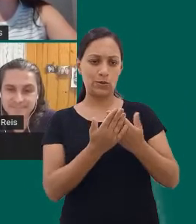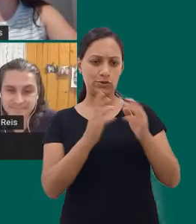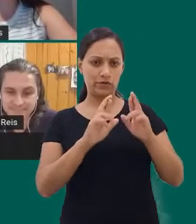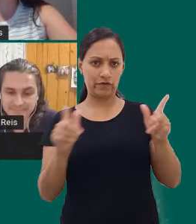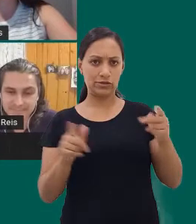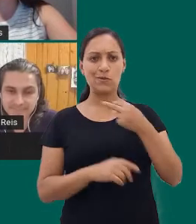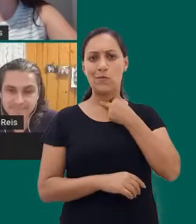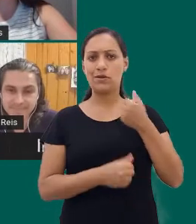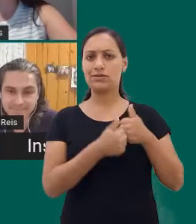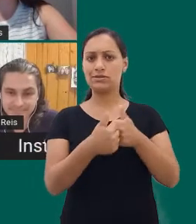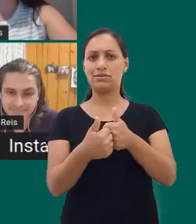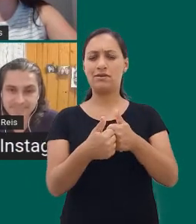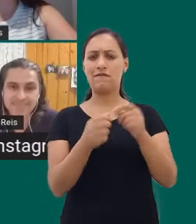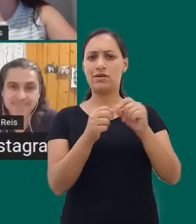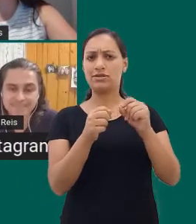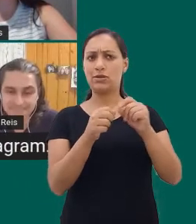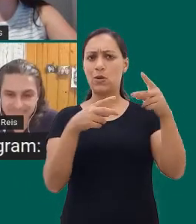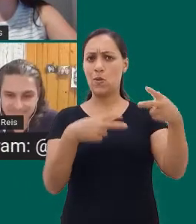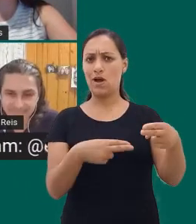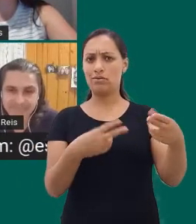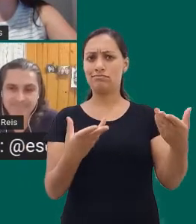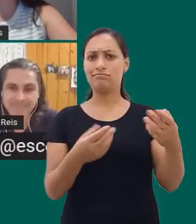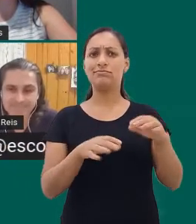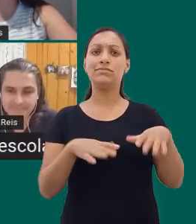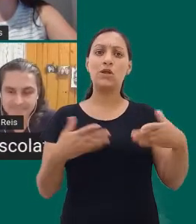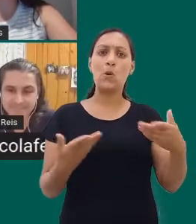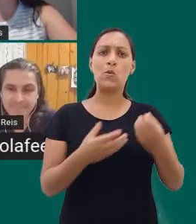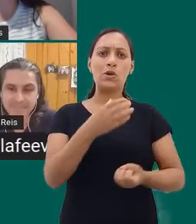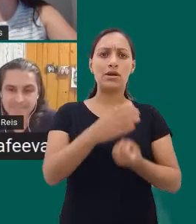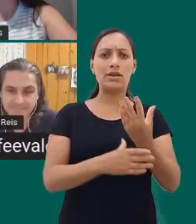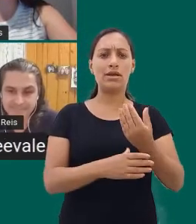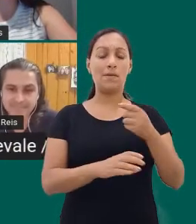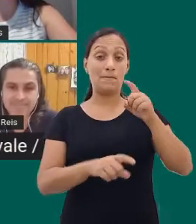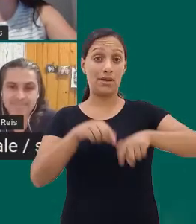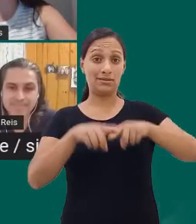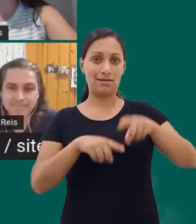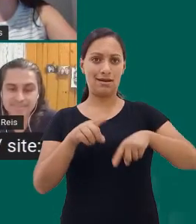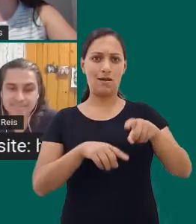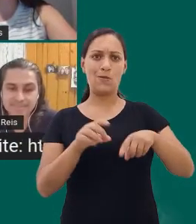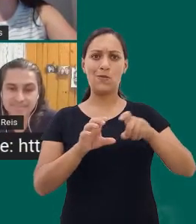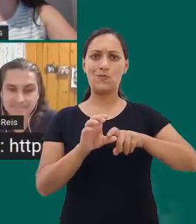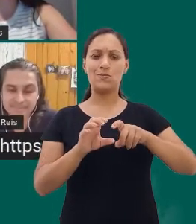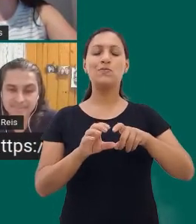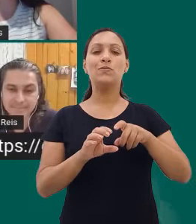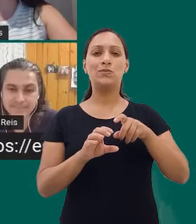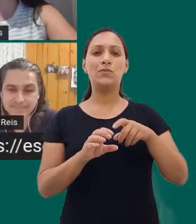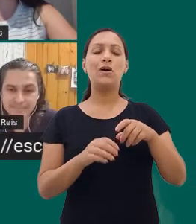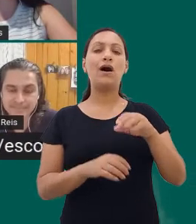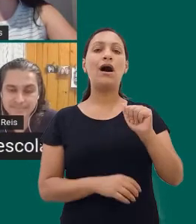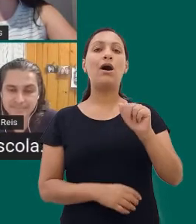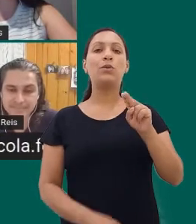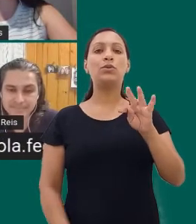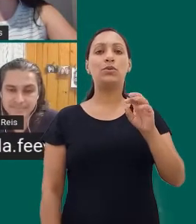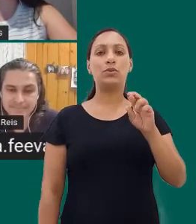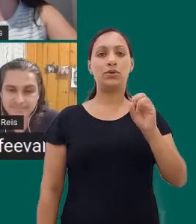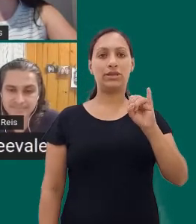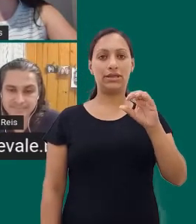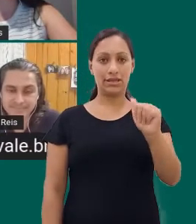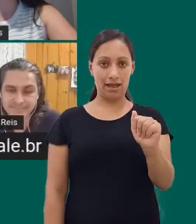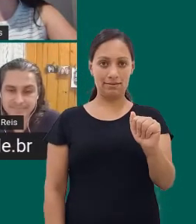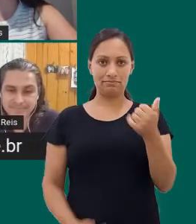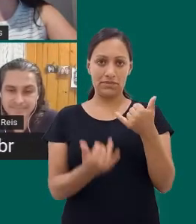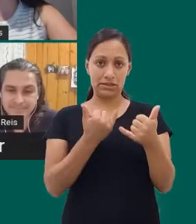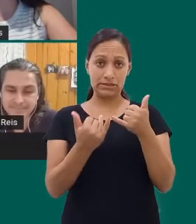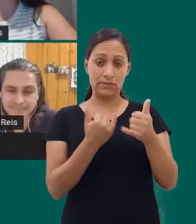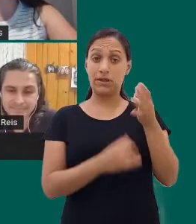pode seguir fazendo igual. Então, a gente produz esse material com autoria. Isso é bem bacana, né? Porque se a gente pegar um livro, por